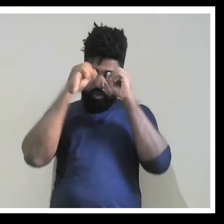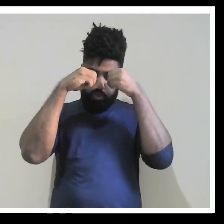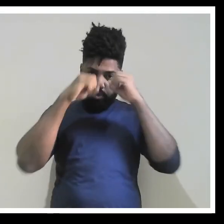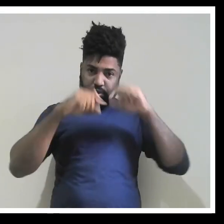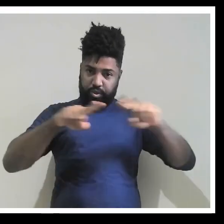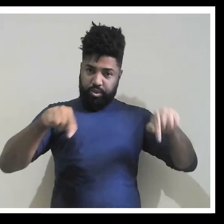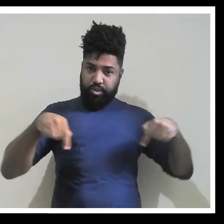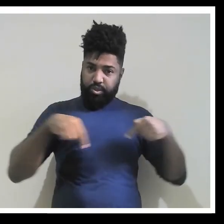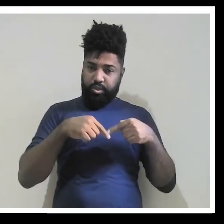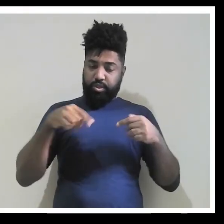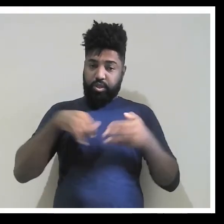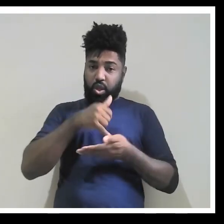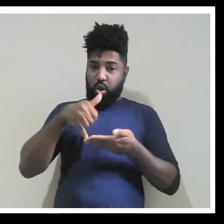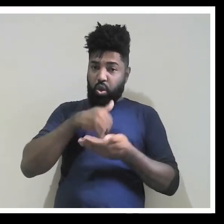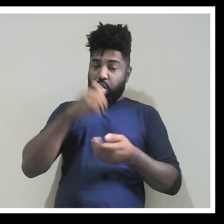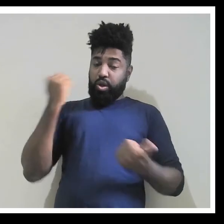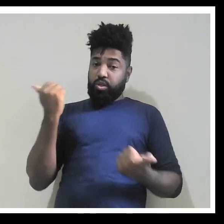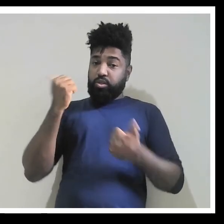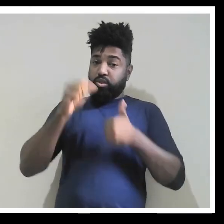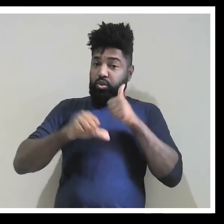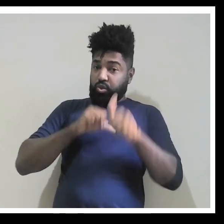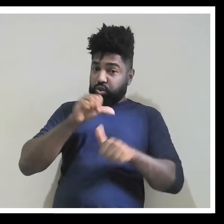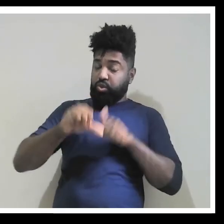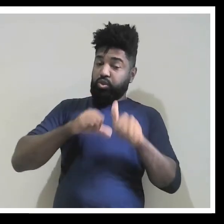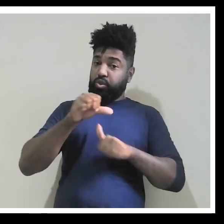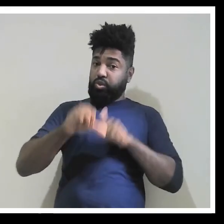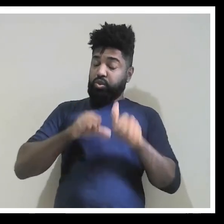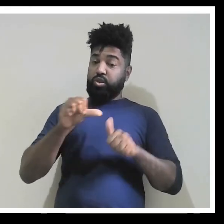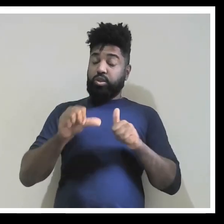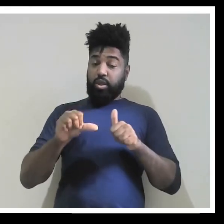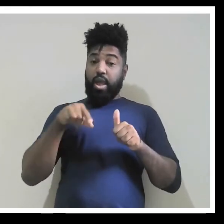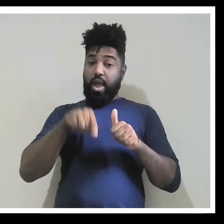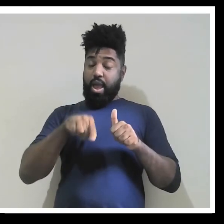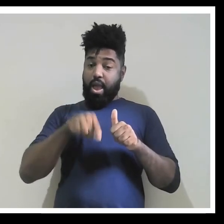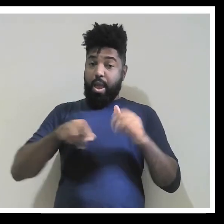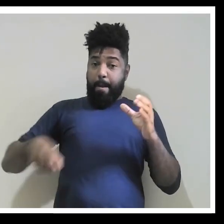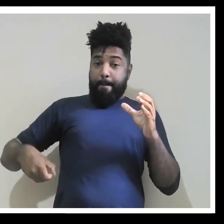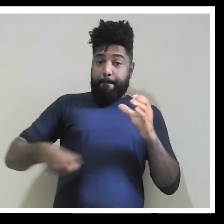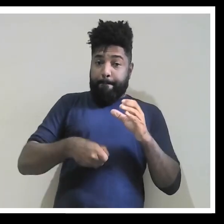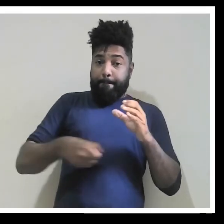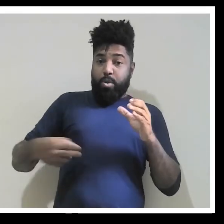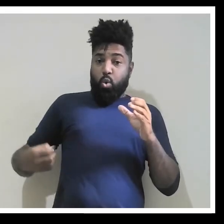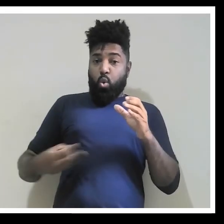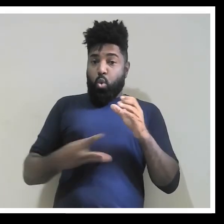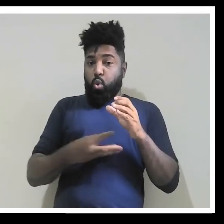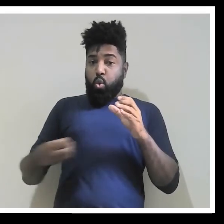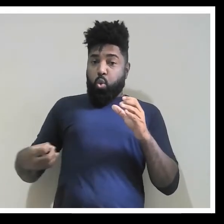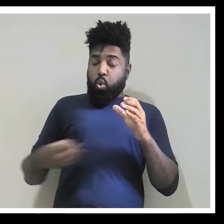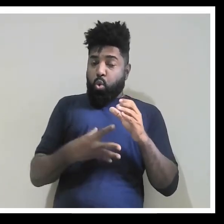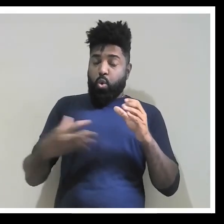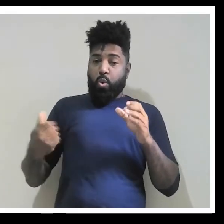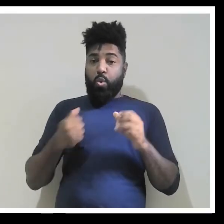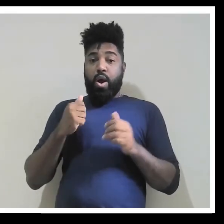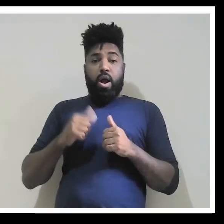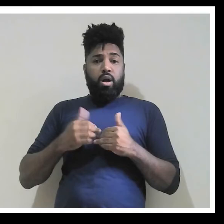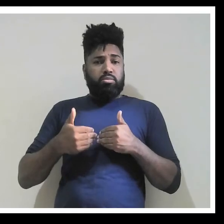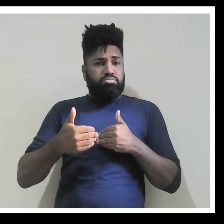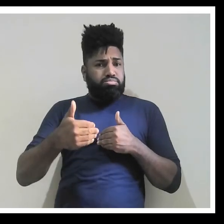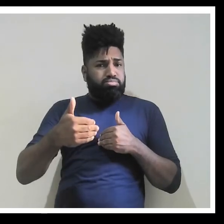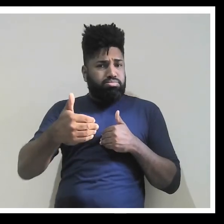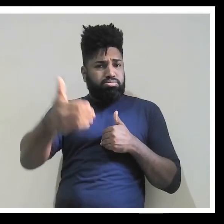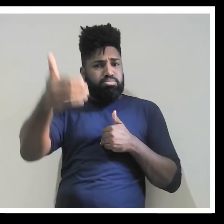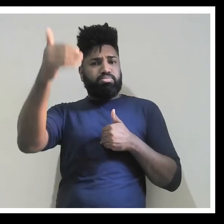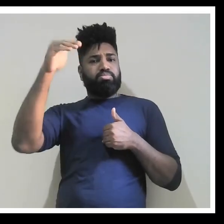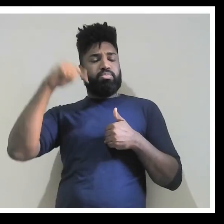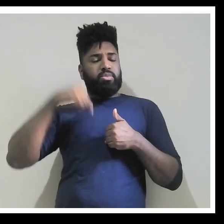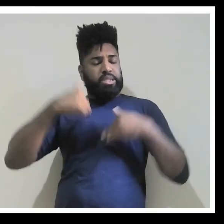com frequência esse óleo para a sua bomba poder durar bastante tempo e em alta eficiência. Eu não usei aqui, até porque a nossa solução